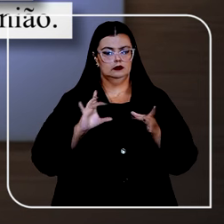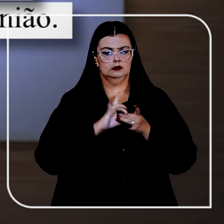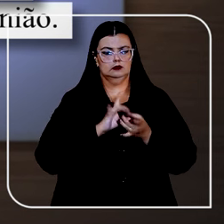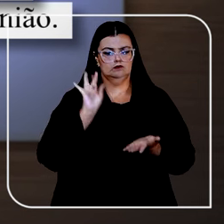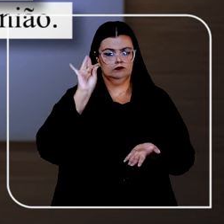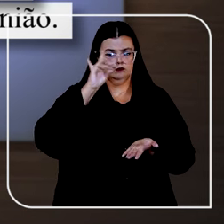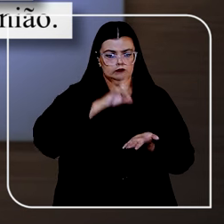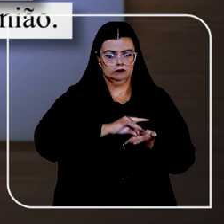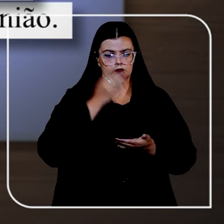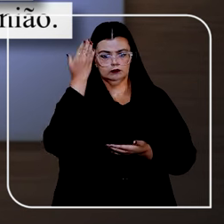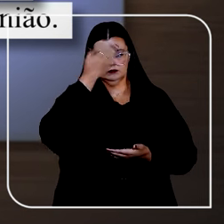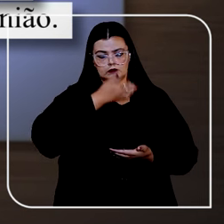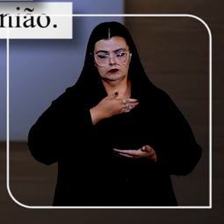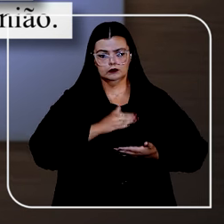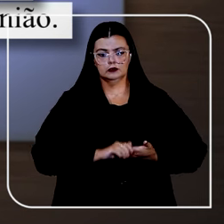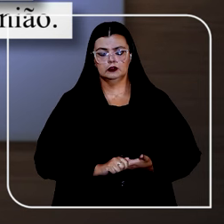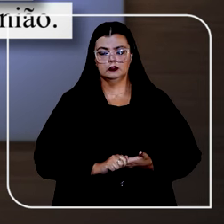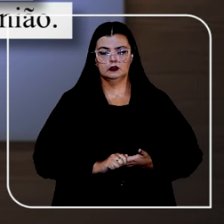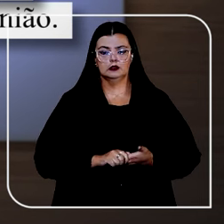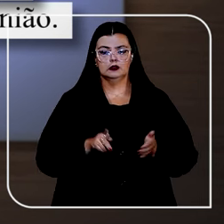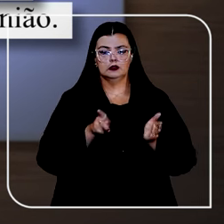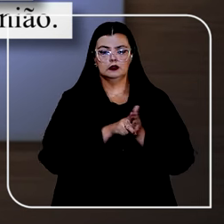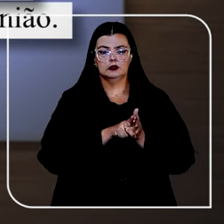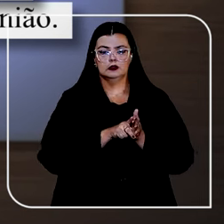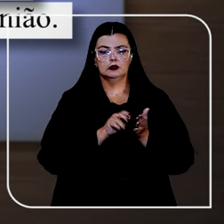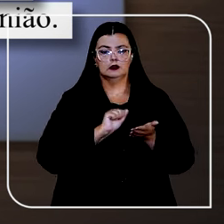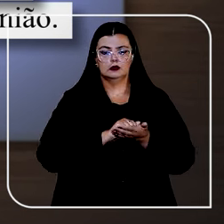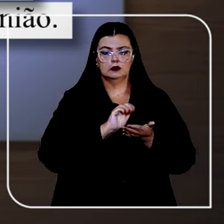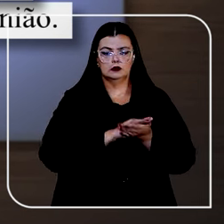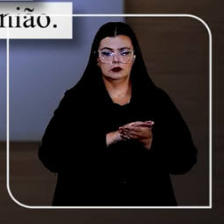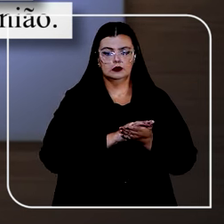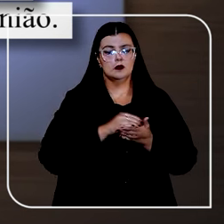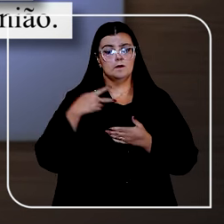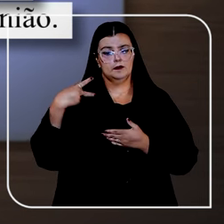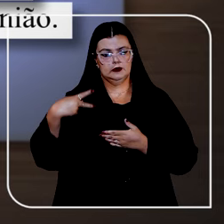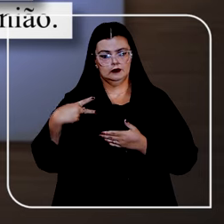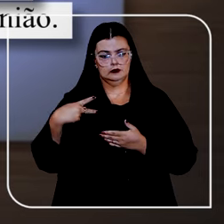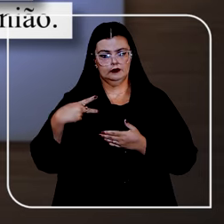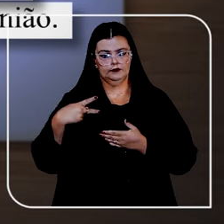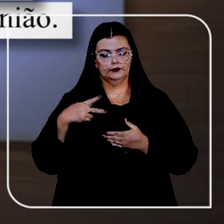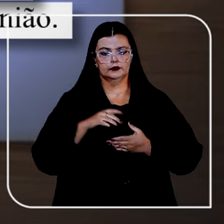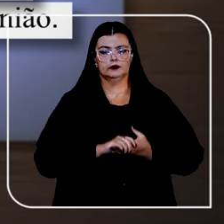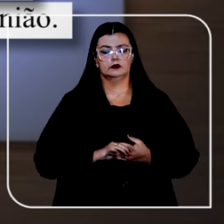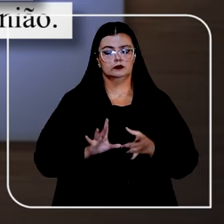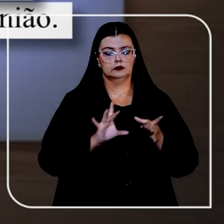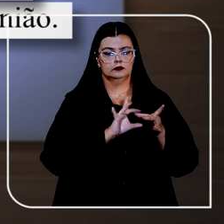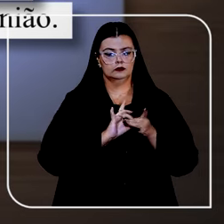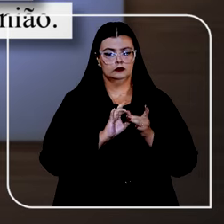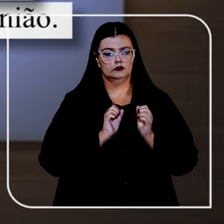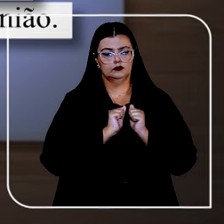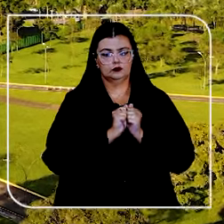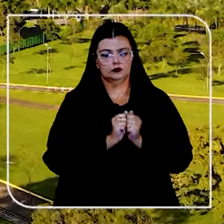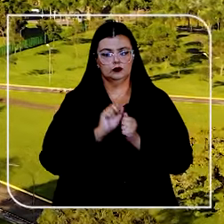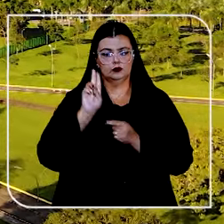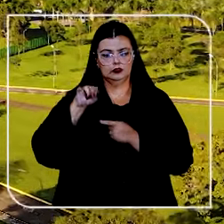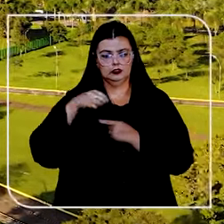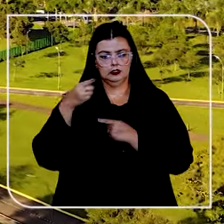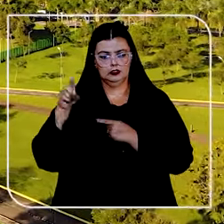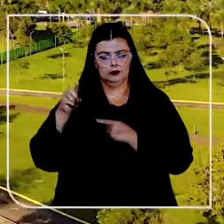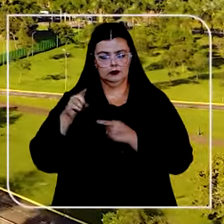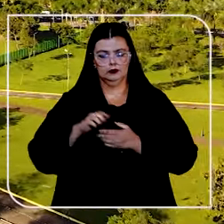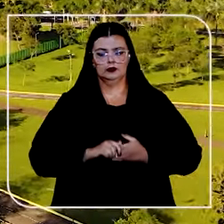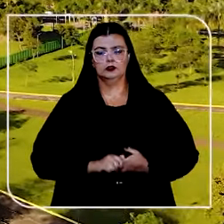elas legitim AD causan para figurar no polo passivo juntamente com a união as